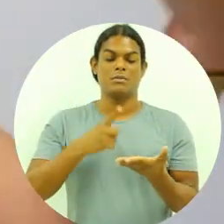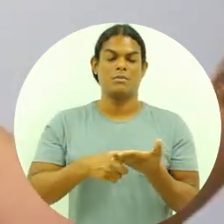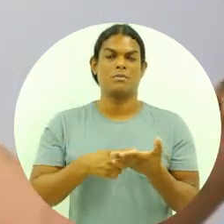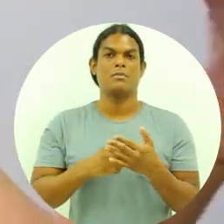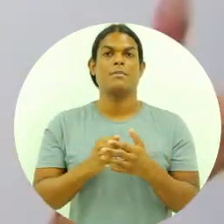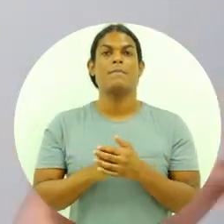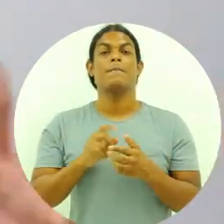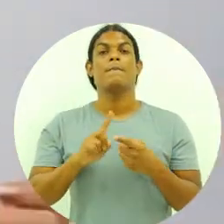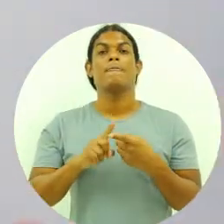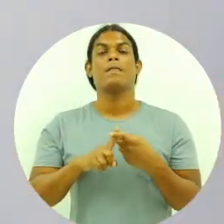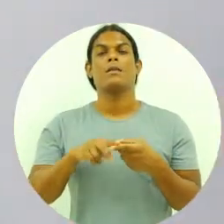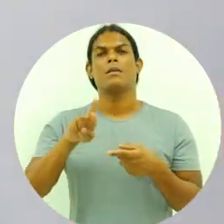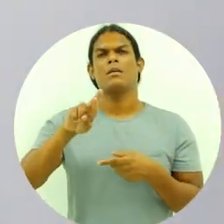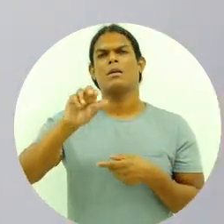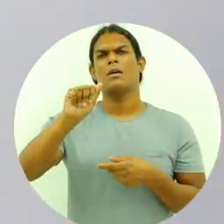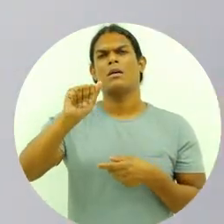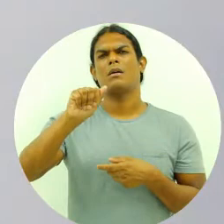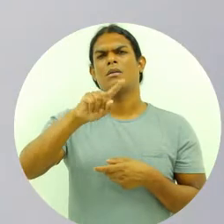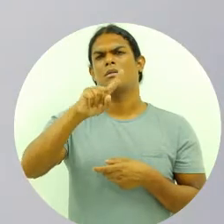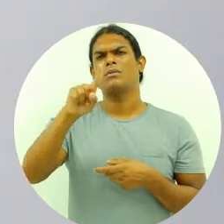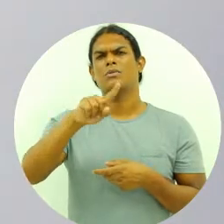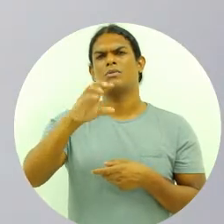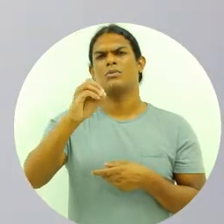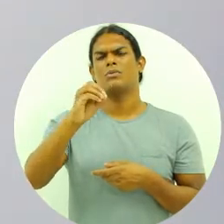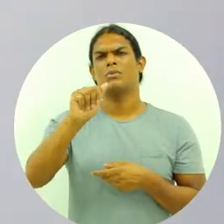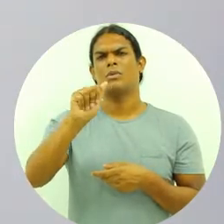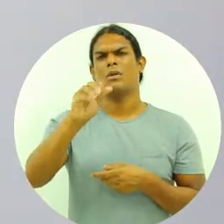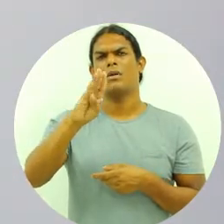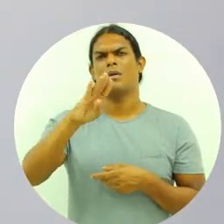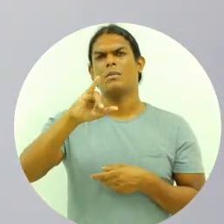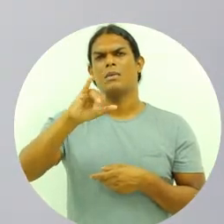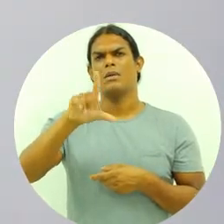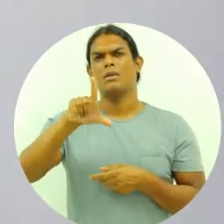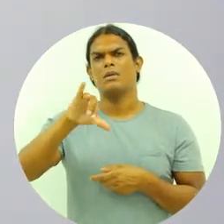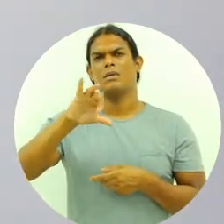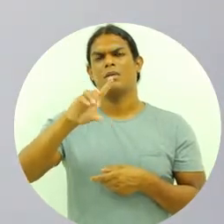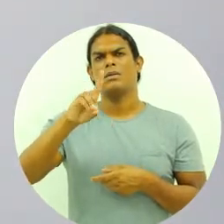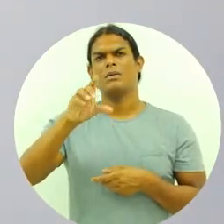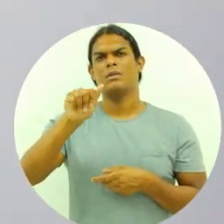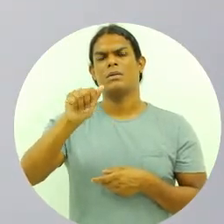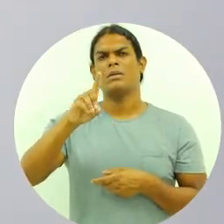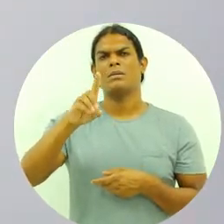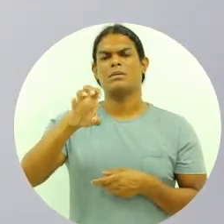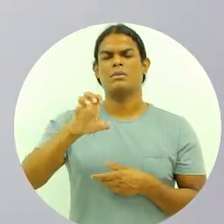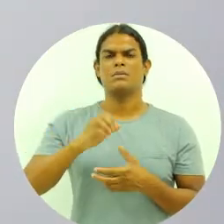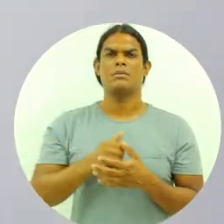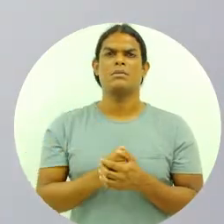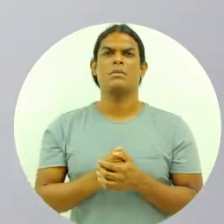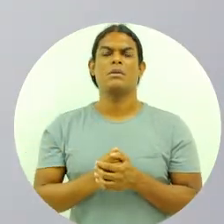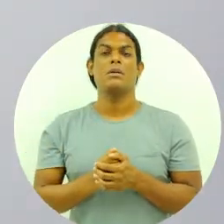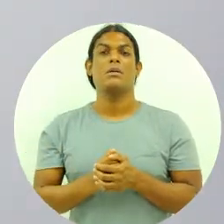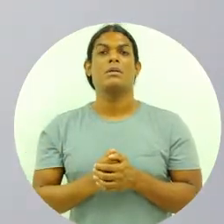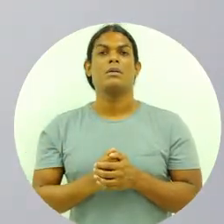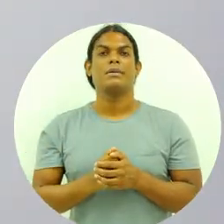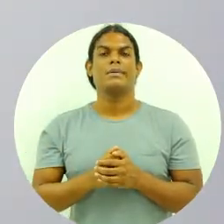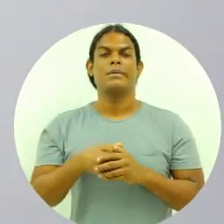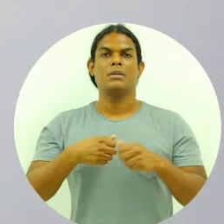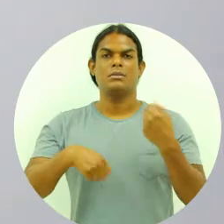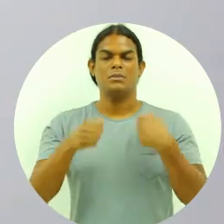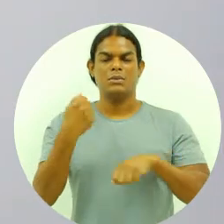ainda, razoabilidade e proporcionalidade. O que é isso? É o princípio através do qual a administração pública ela vai ter que se